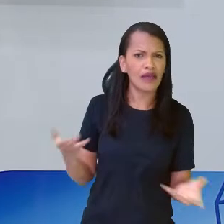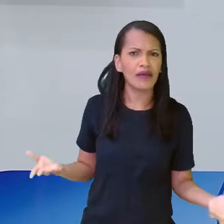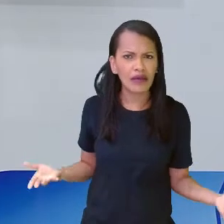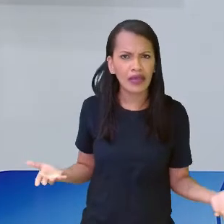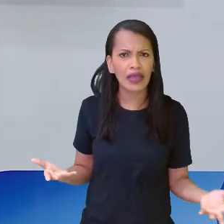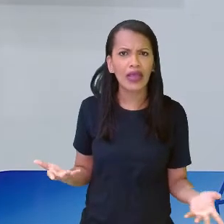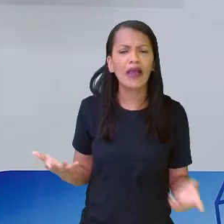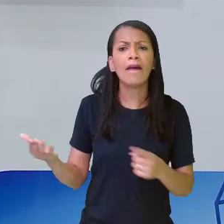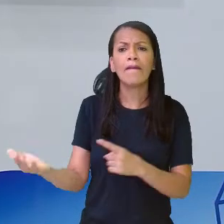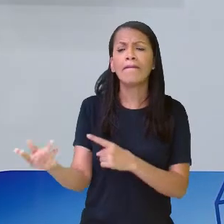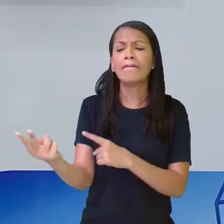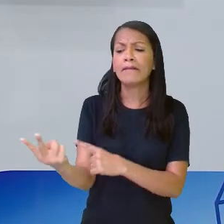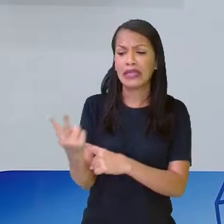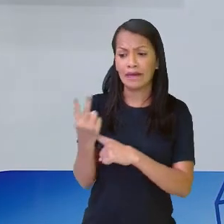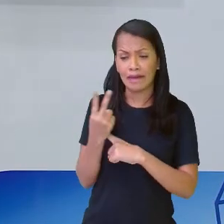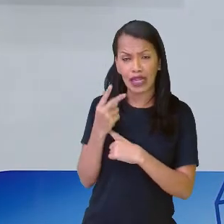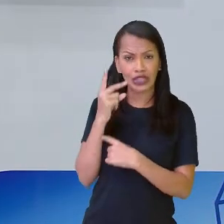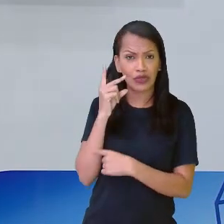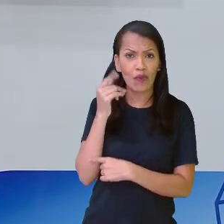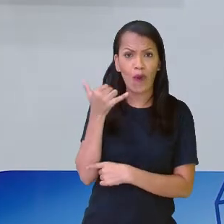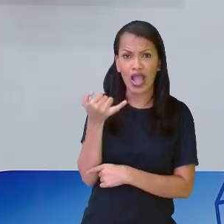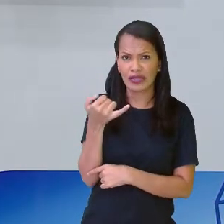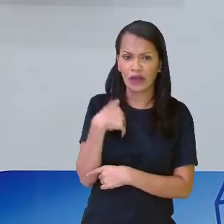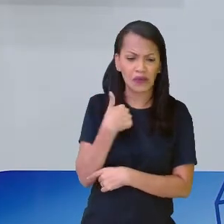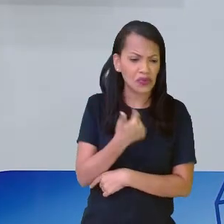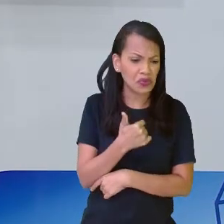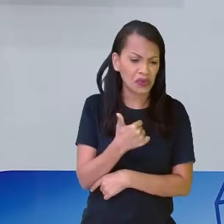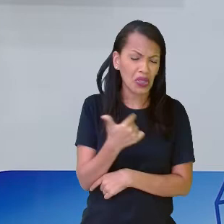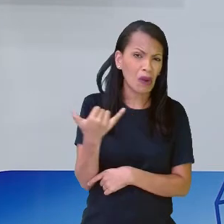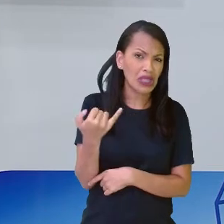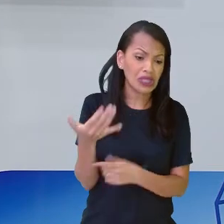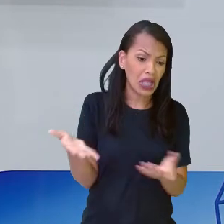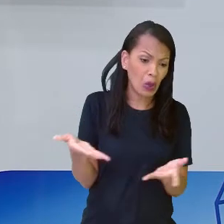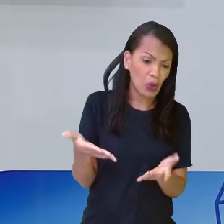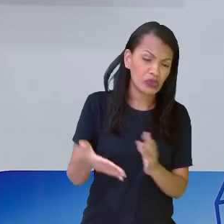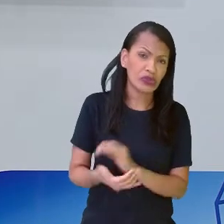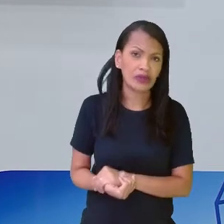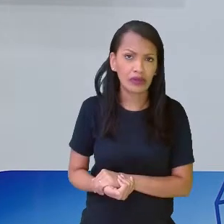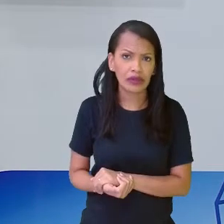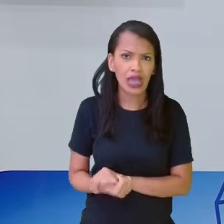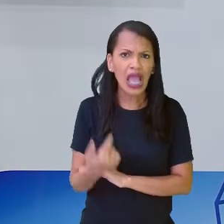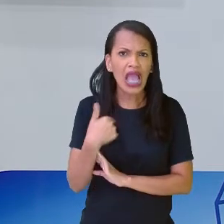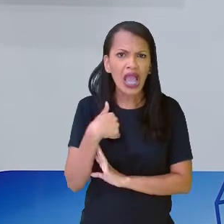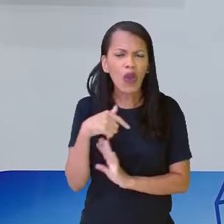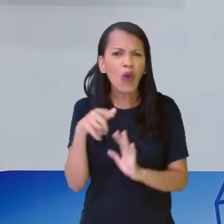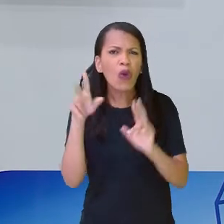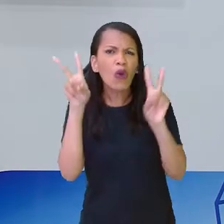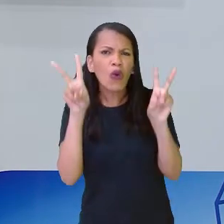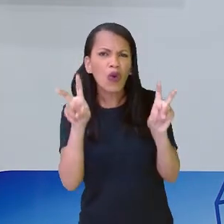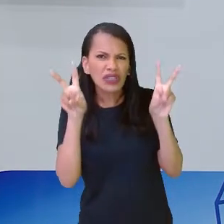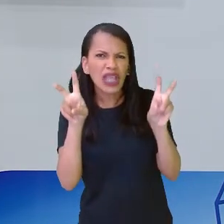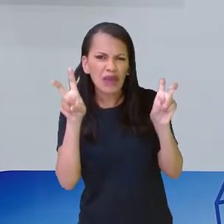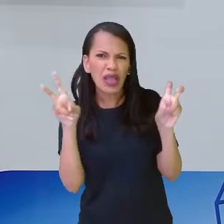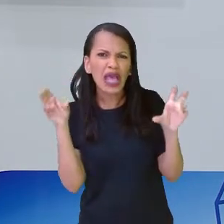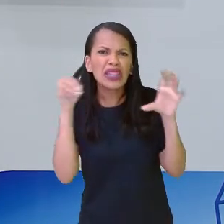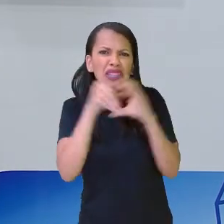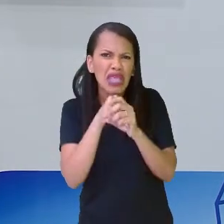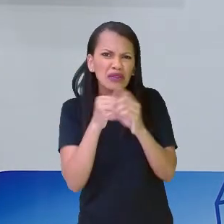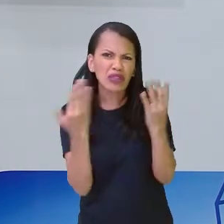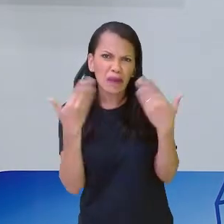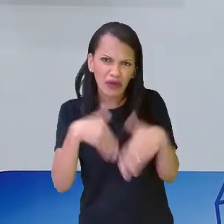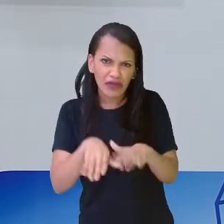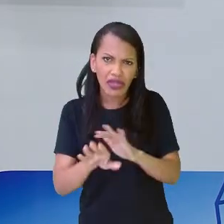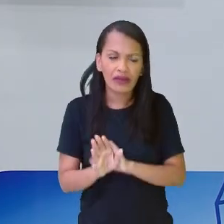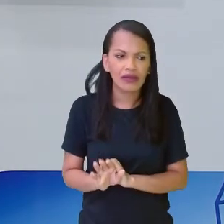Me presta uma caneta? Eu estou sem caneta hoje. Vai cair na prova? É